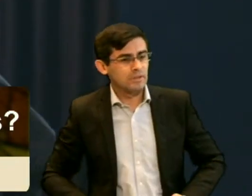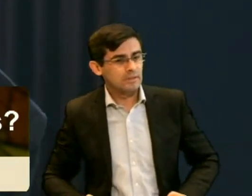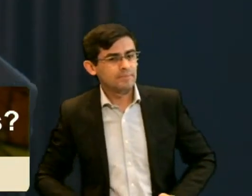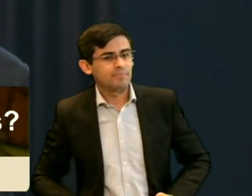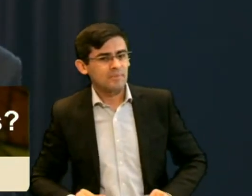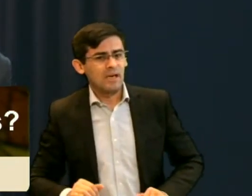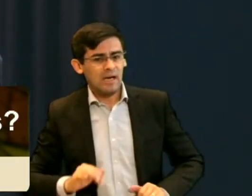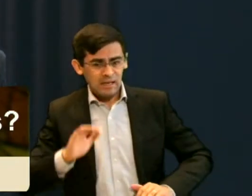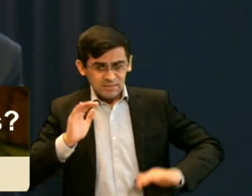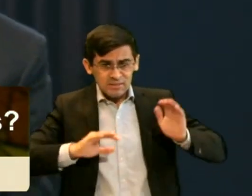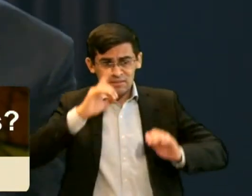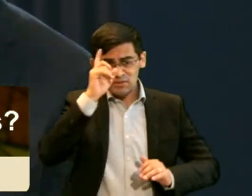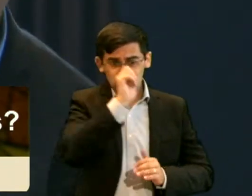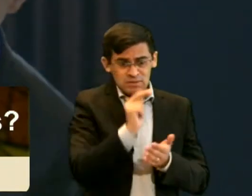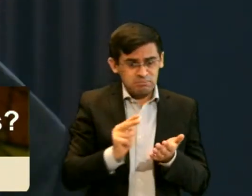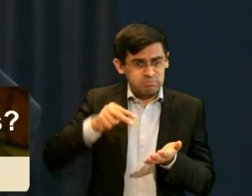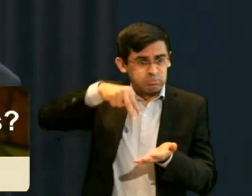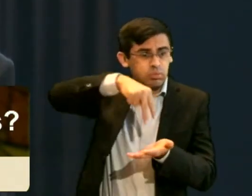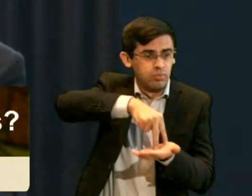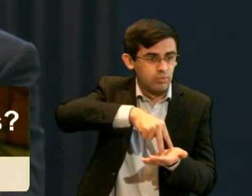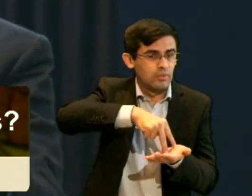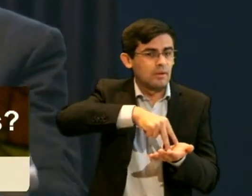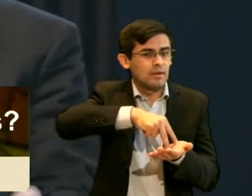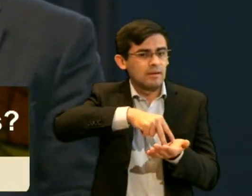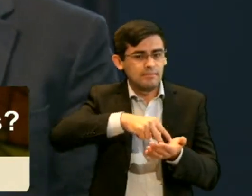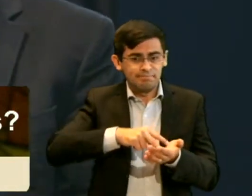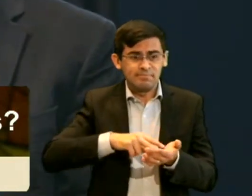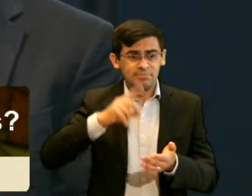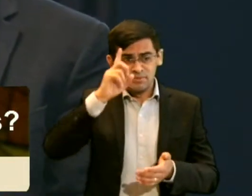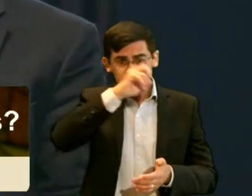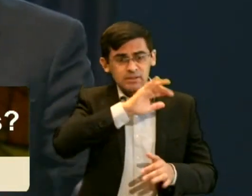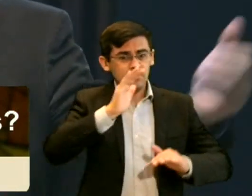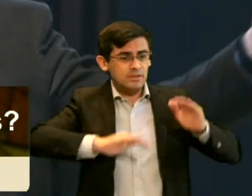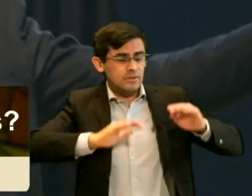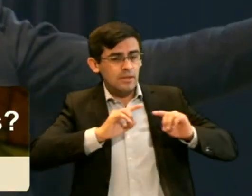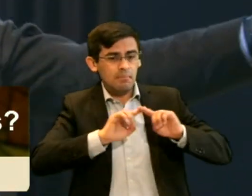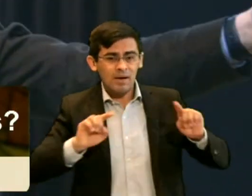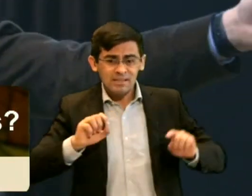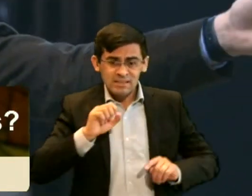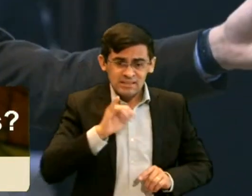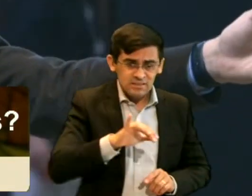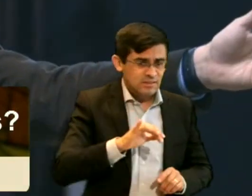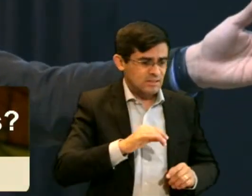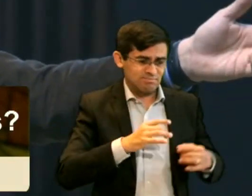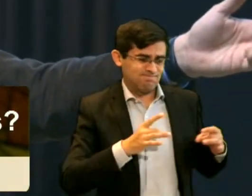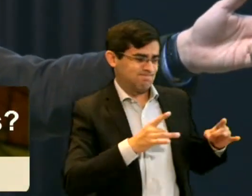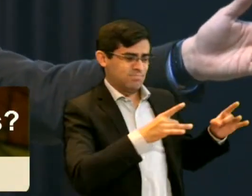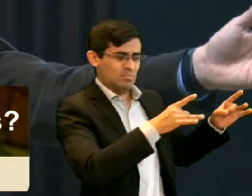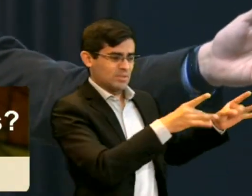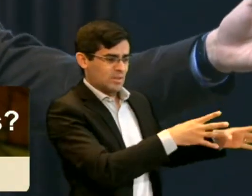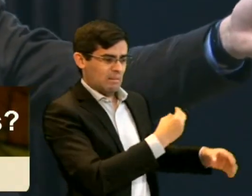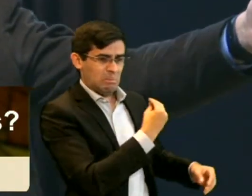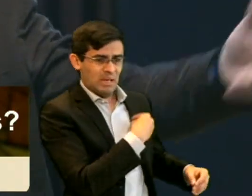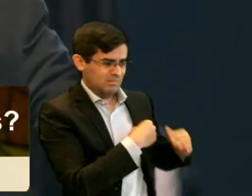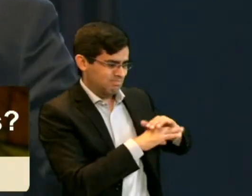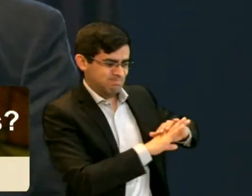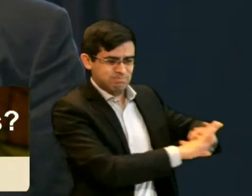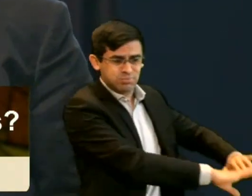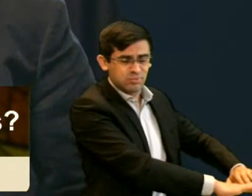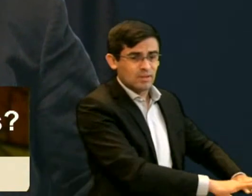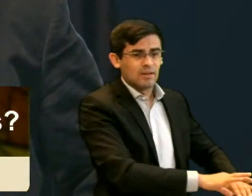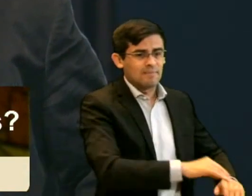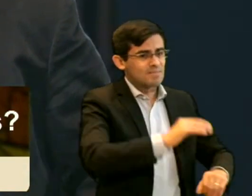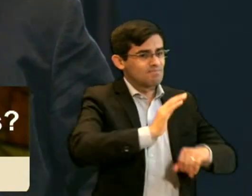difícil levantar, já é difícil pôr de pé. Se você não tirar essas bagagens, vai ficar mais complicado.